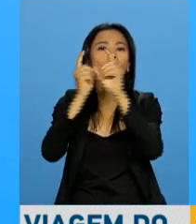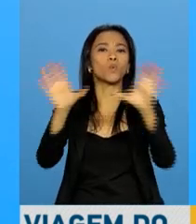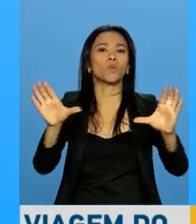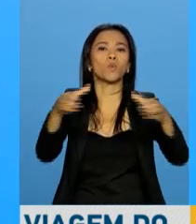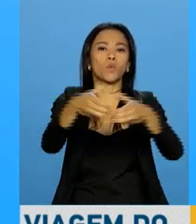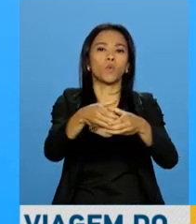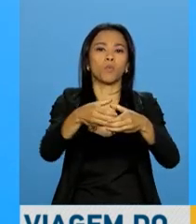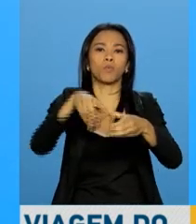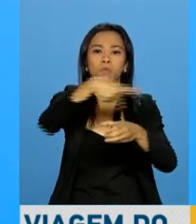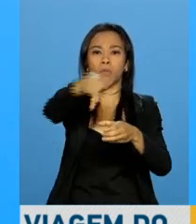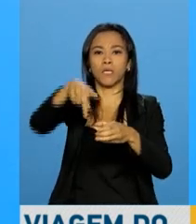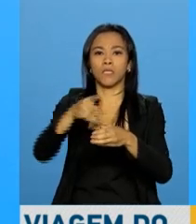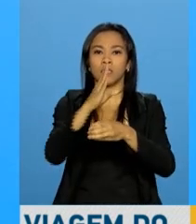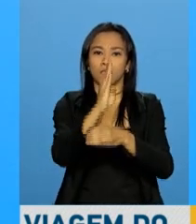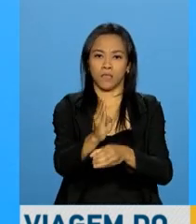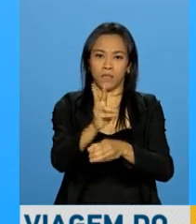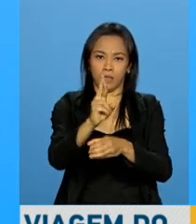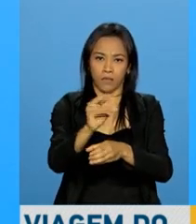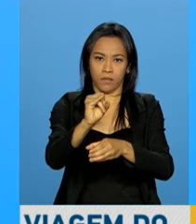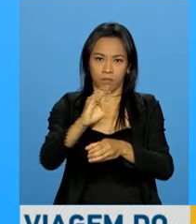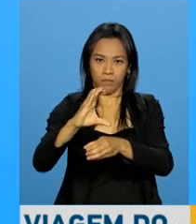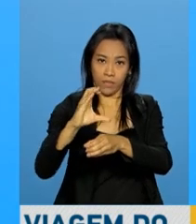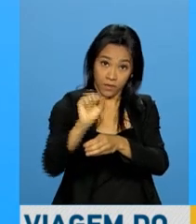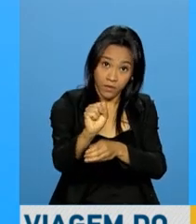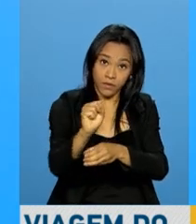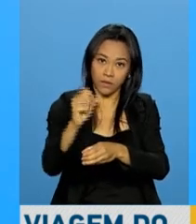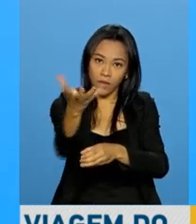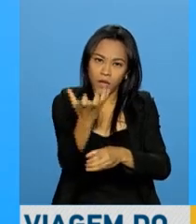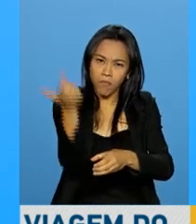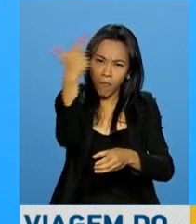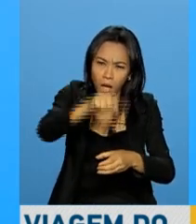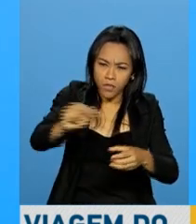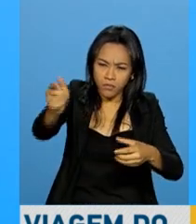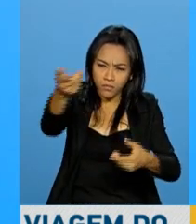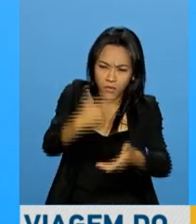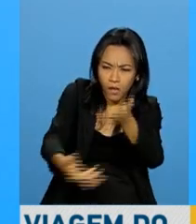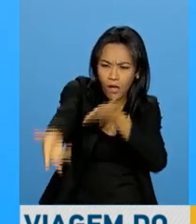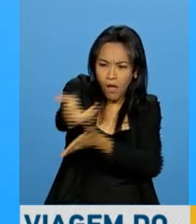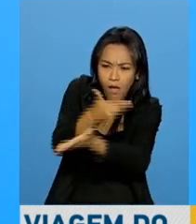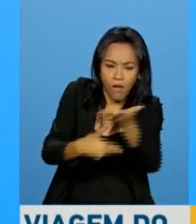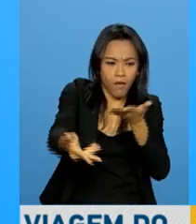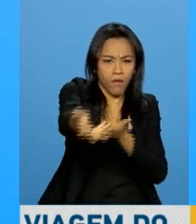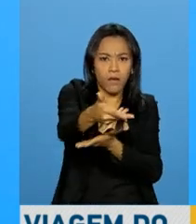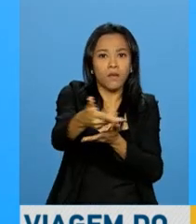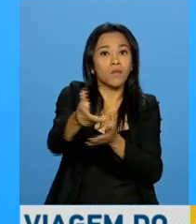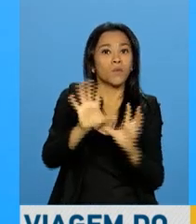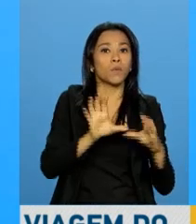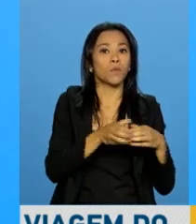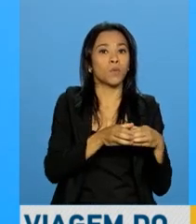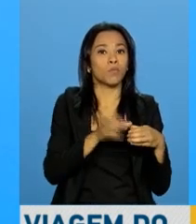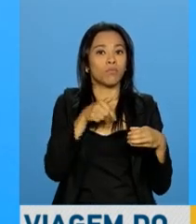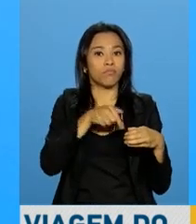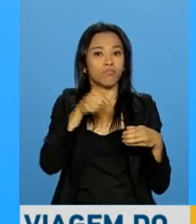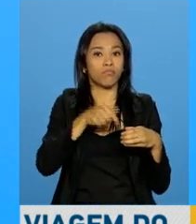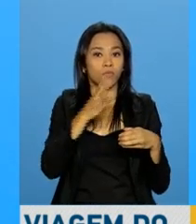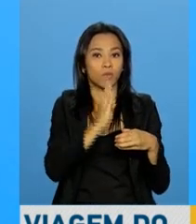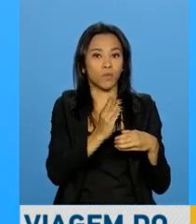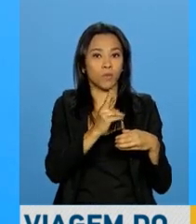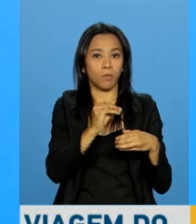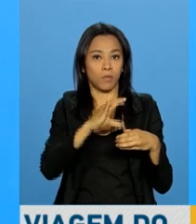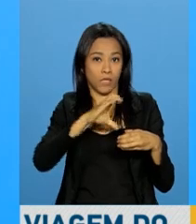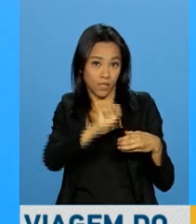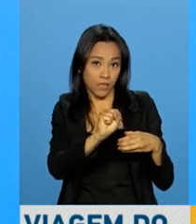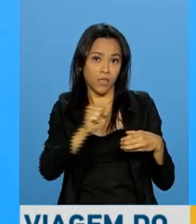nós queremos cada vez mais este entrosamento entre os países do BRICS e as organizações